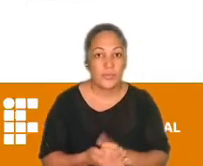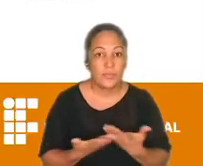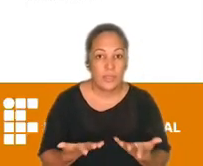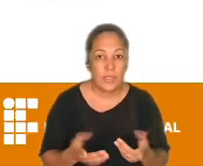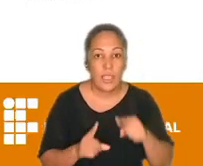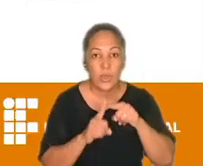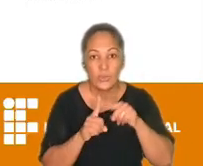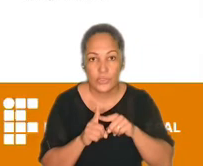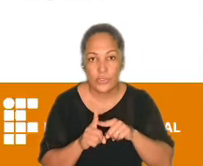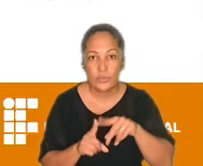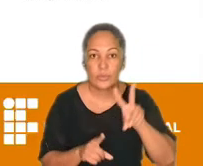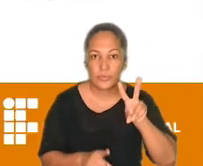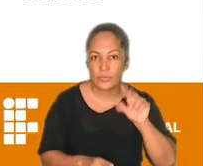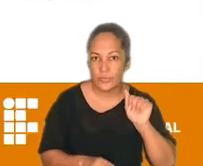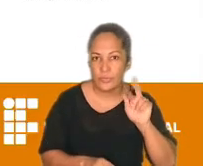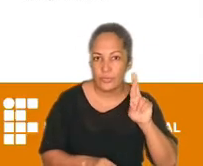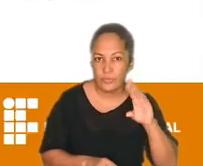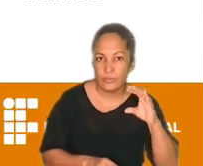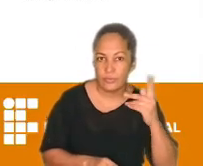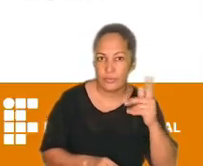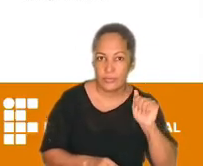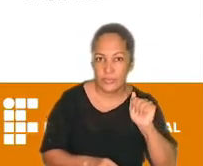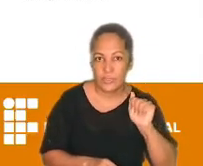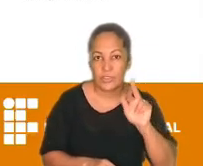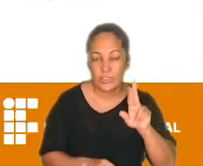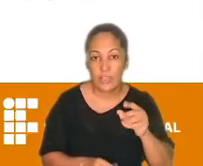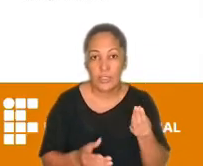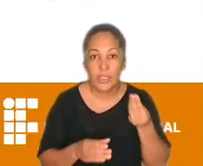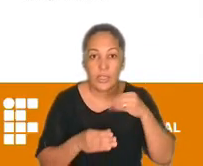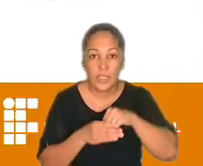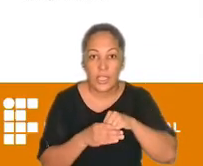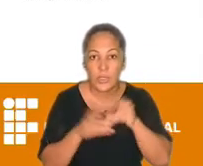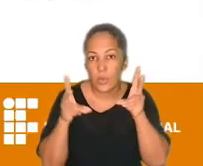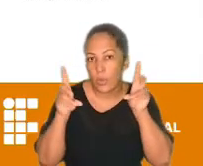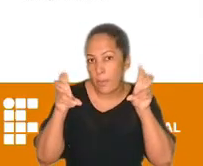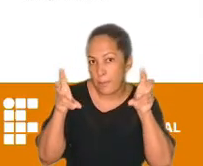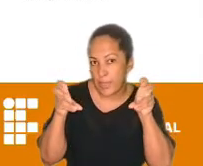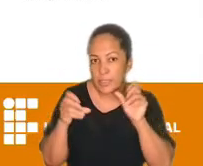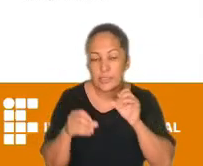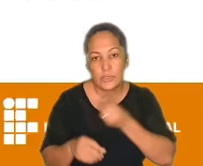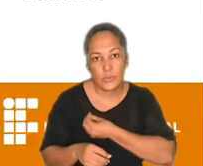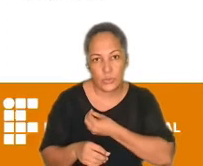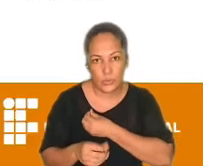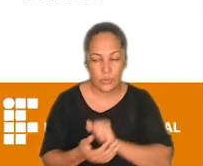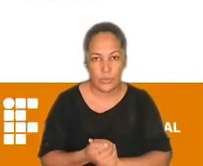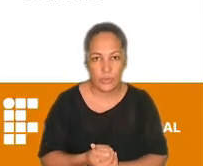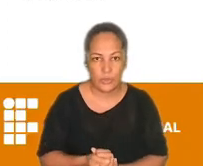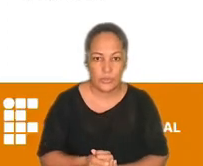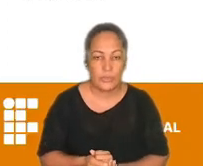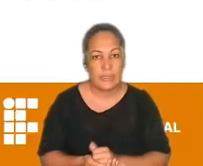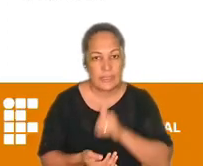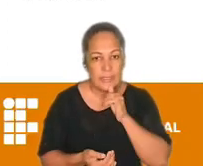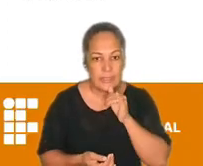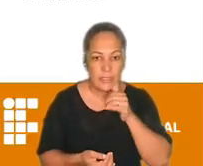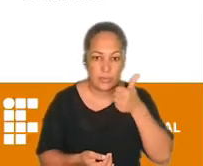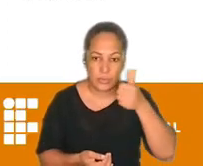acompanhado com um número dentro do parênteses, né? Como eu falei agora há pouco. Exemplo, varchar 100, entre parênteses.